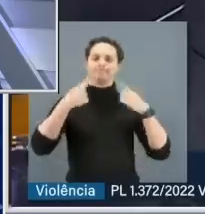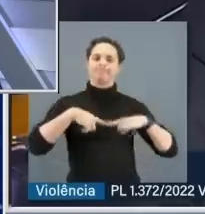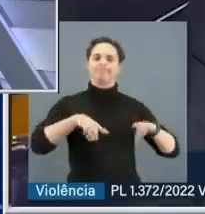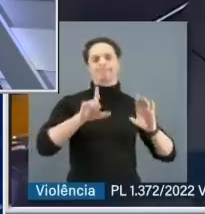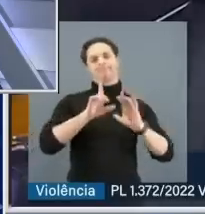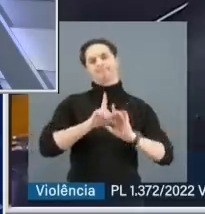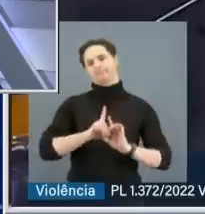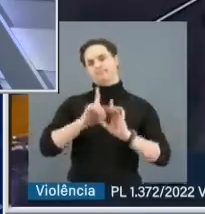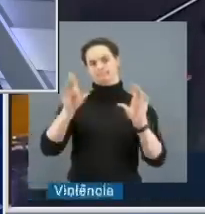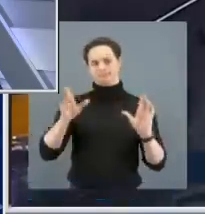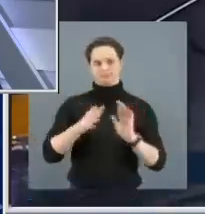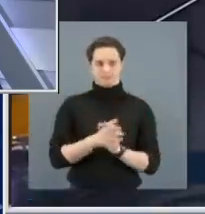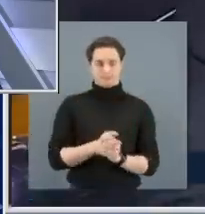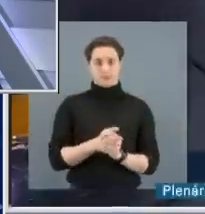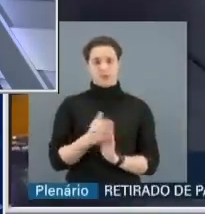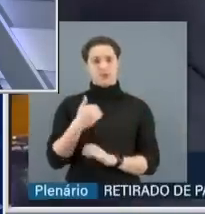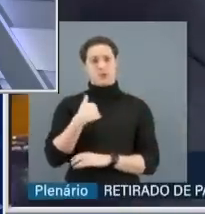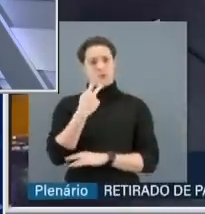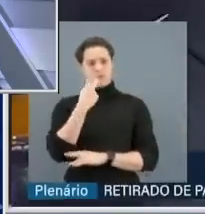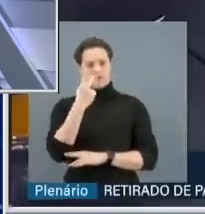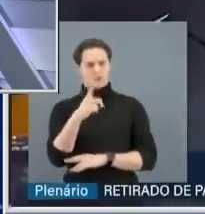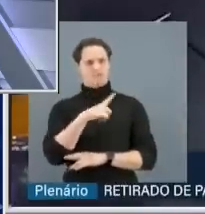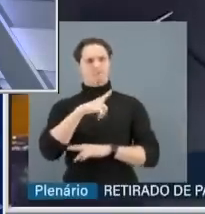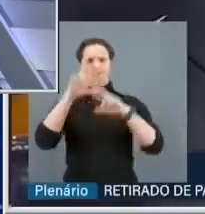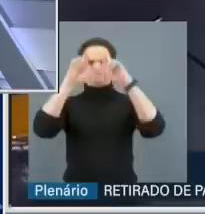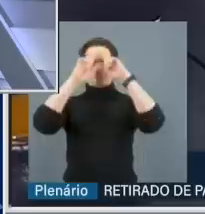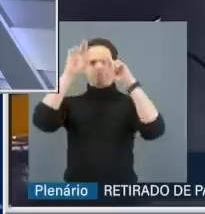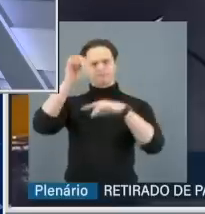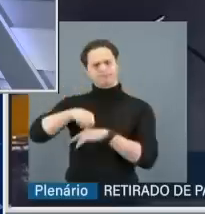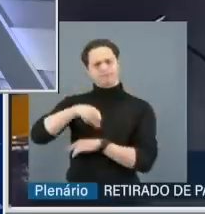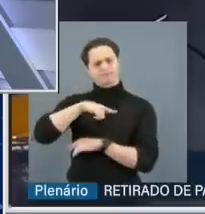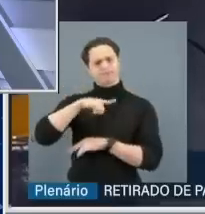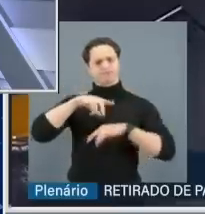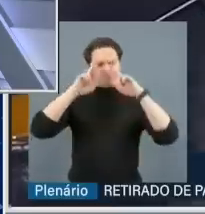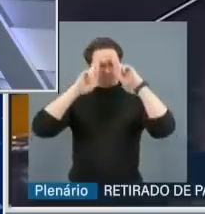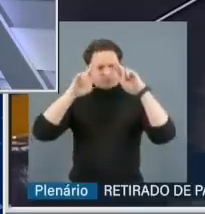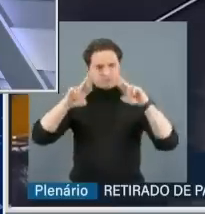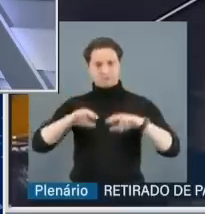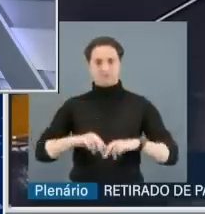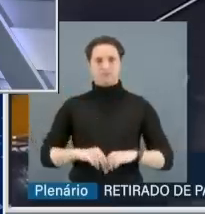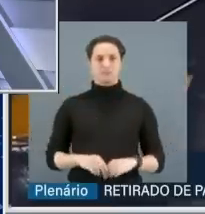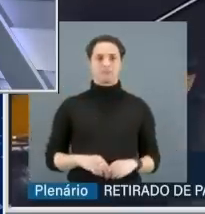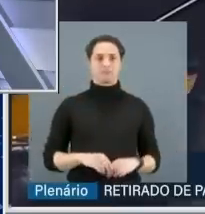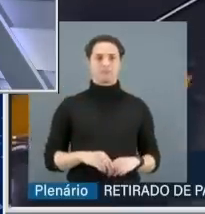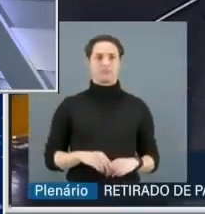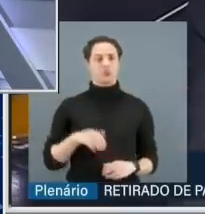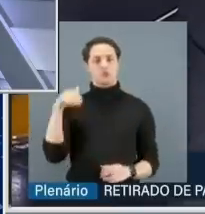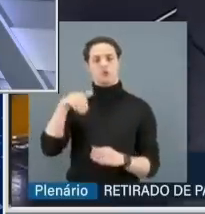governo do magnífico presidente Luiz Inácio Lula da Silva cometem crimes nesta sessão.